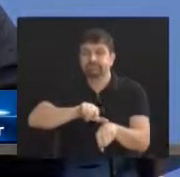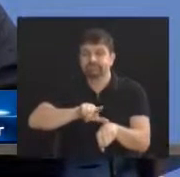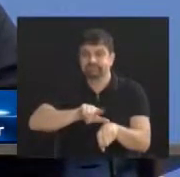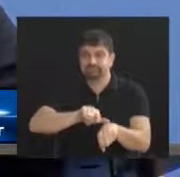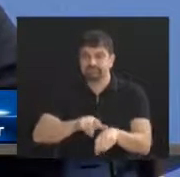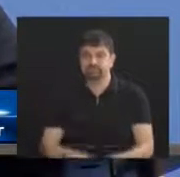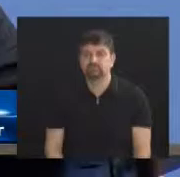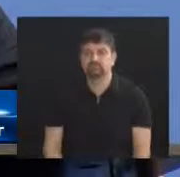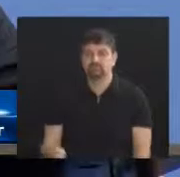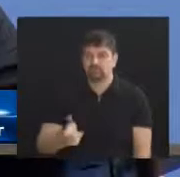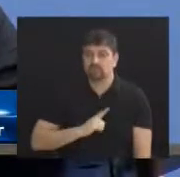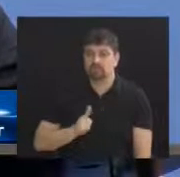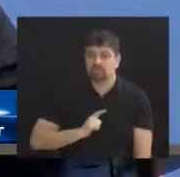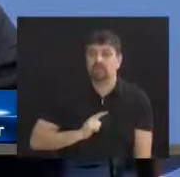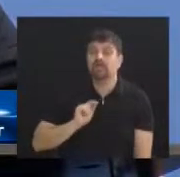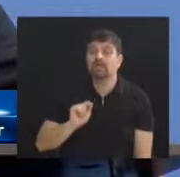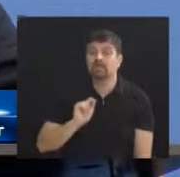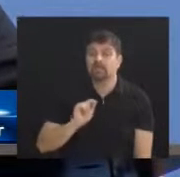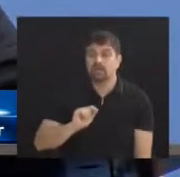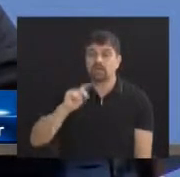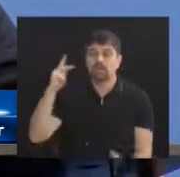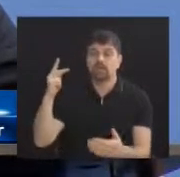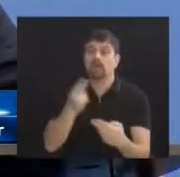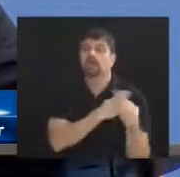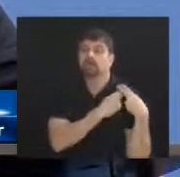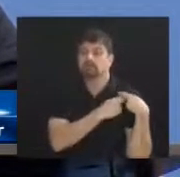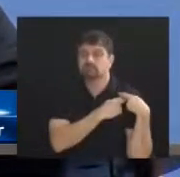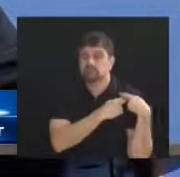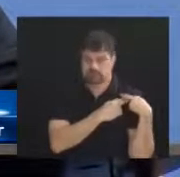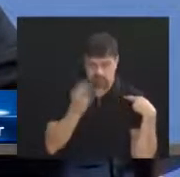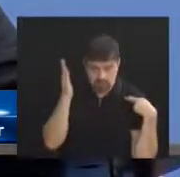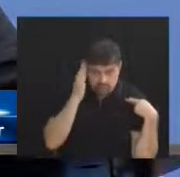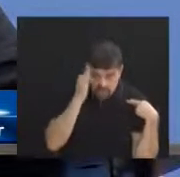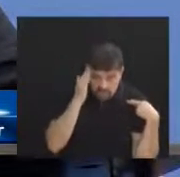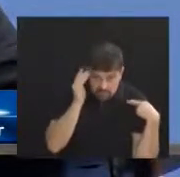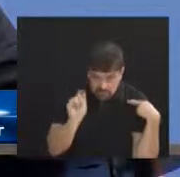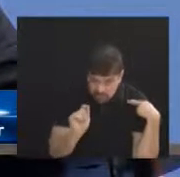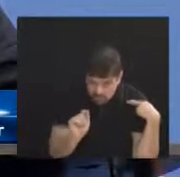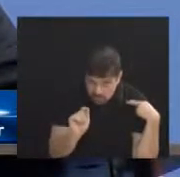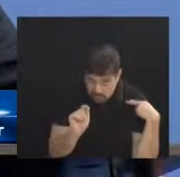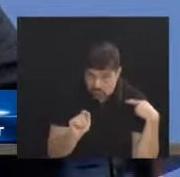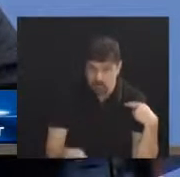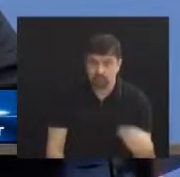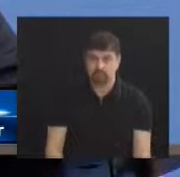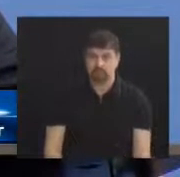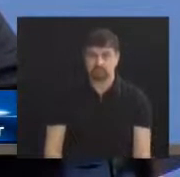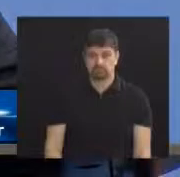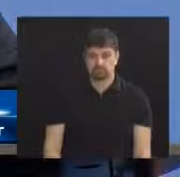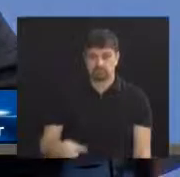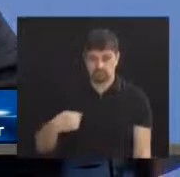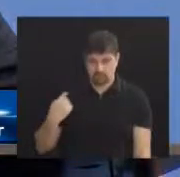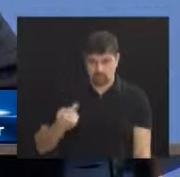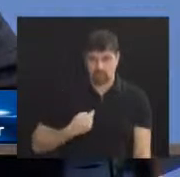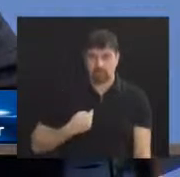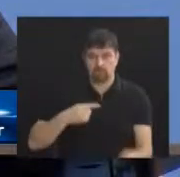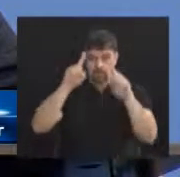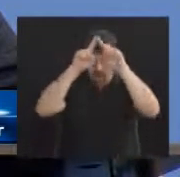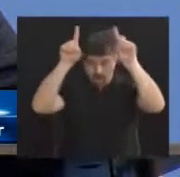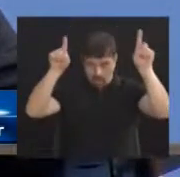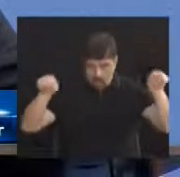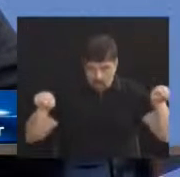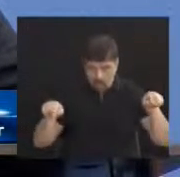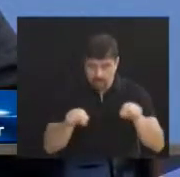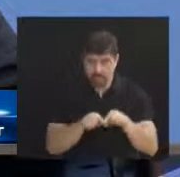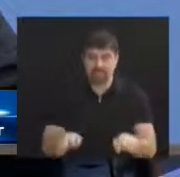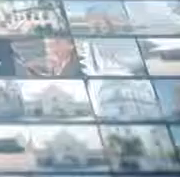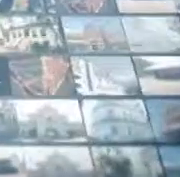tem sim endereço os culpados, você sabe quem é. A nossa bandeira é verde, amarela, azul e branca, não